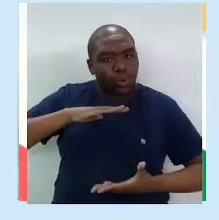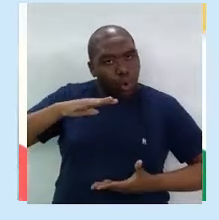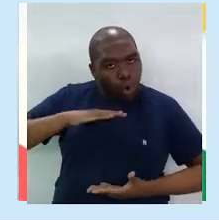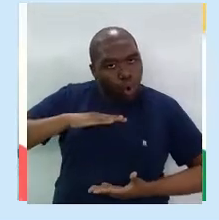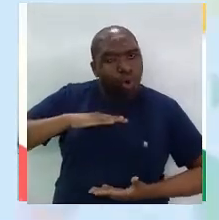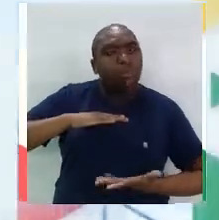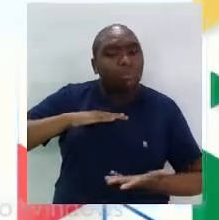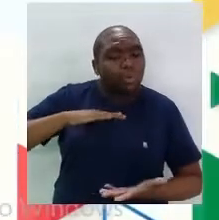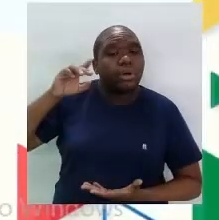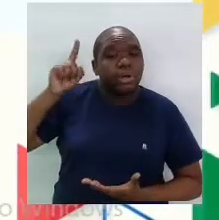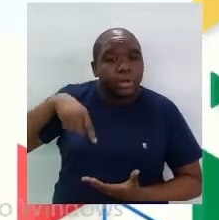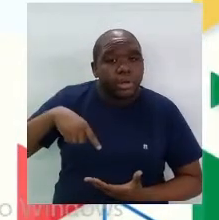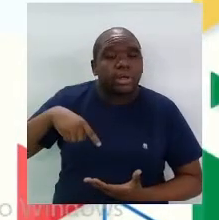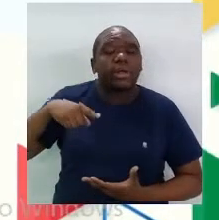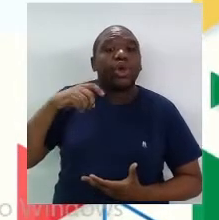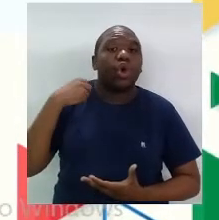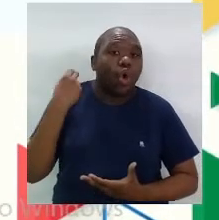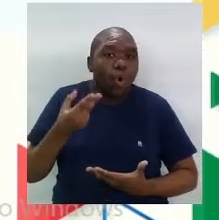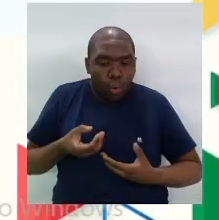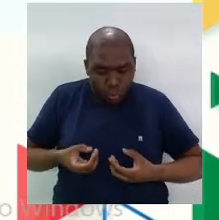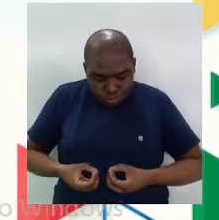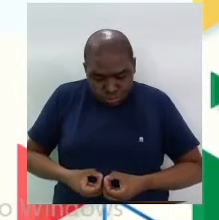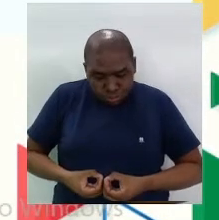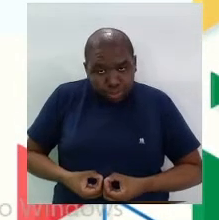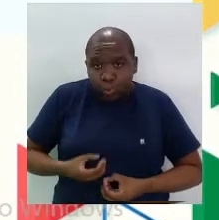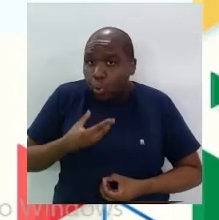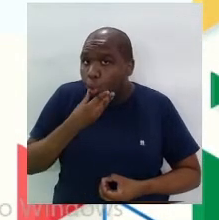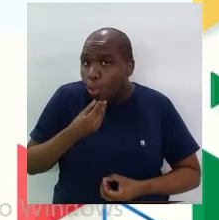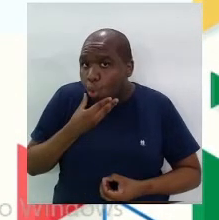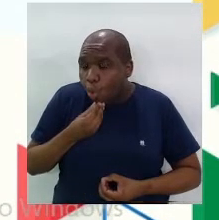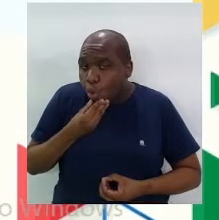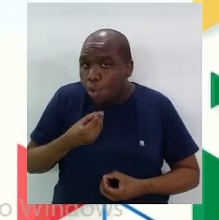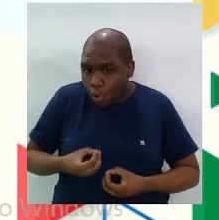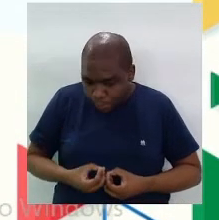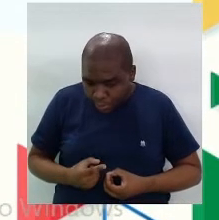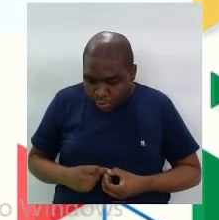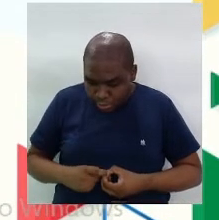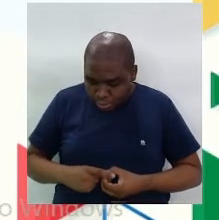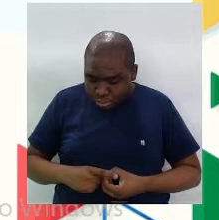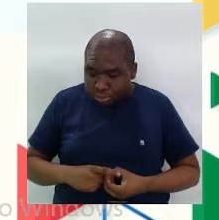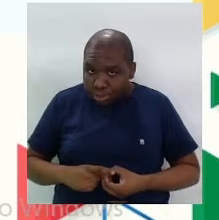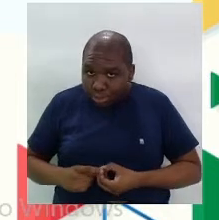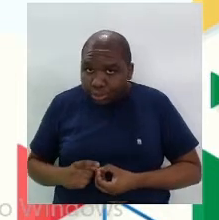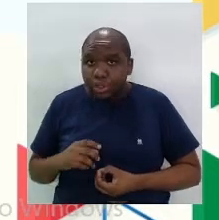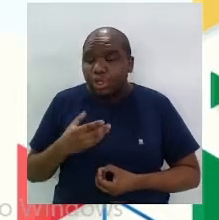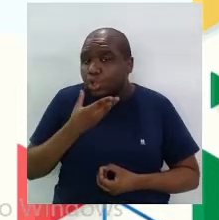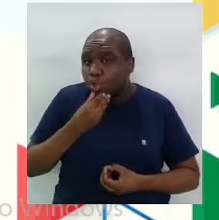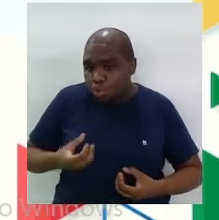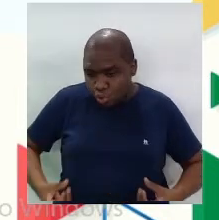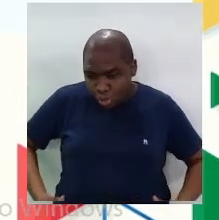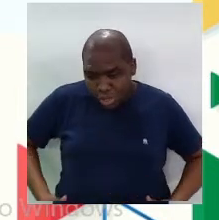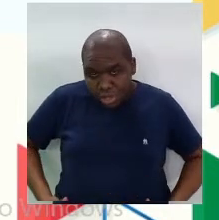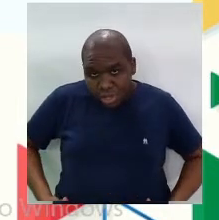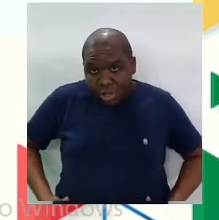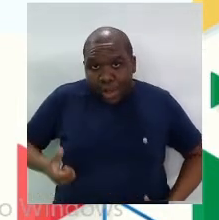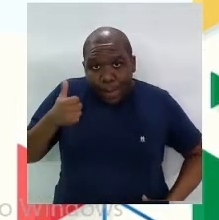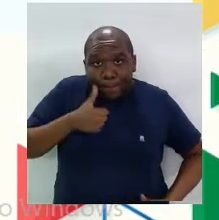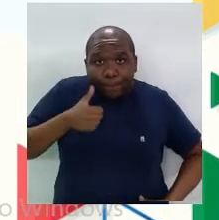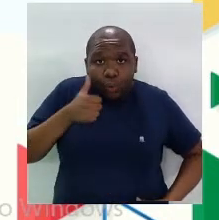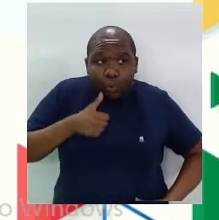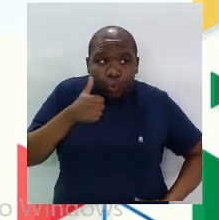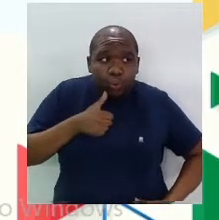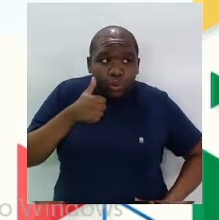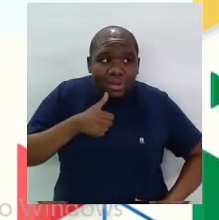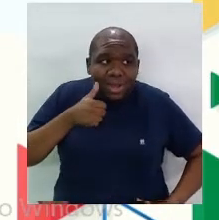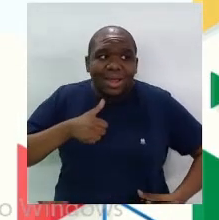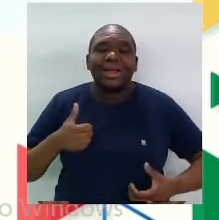chamadas gônadas, eles sendo os testículos, as gônadas masculinas, e os ovários,